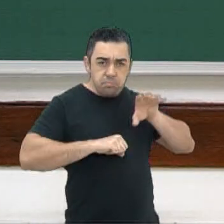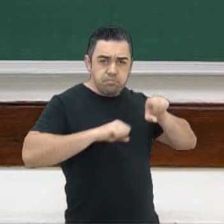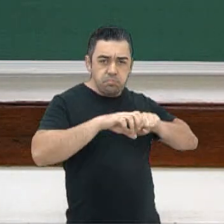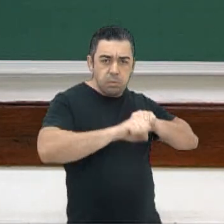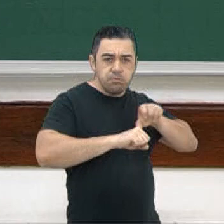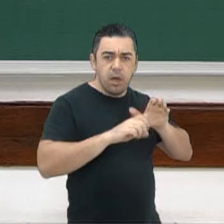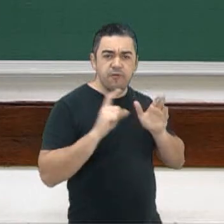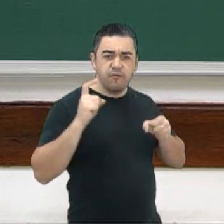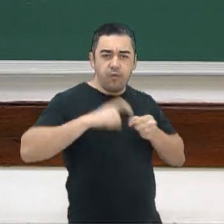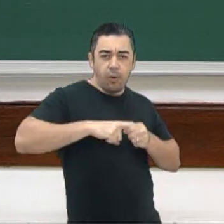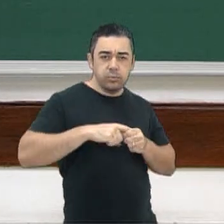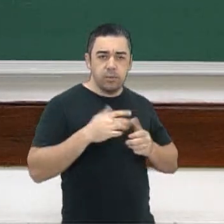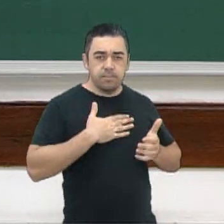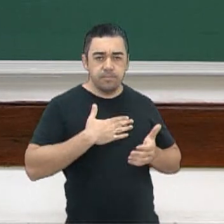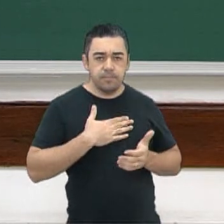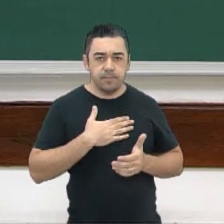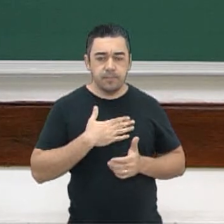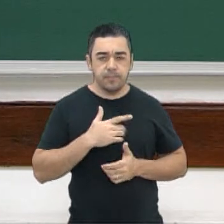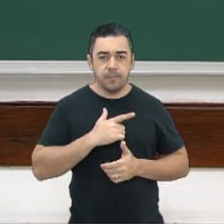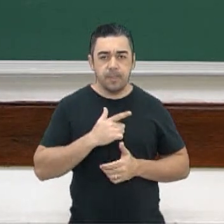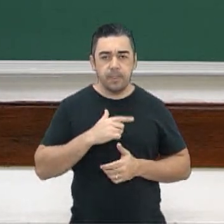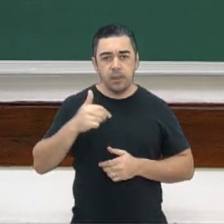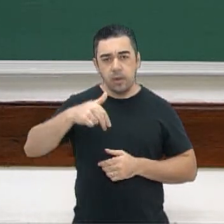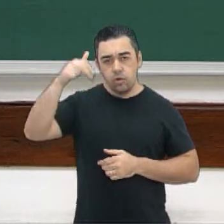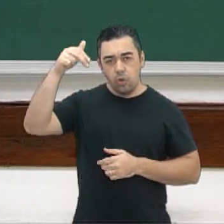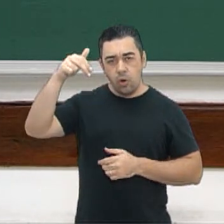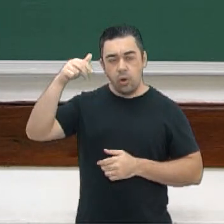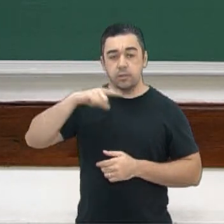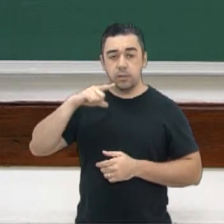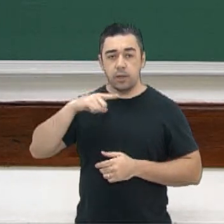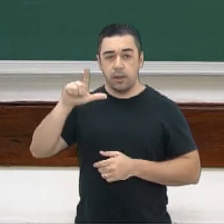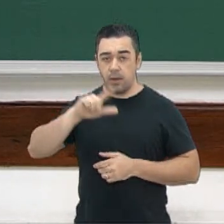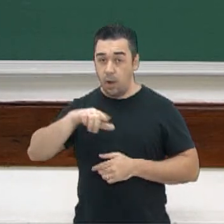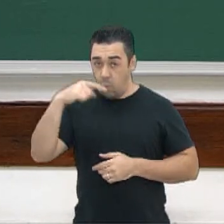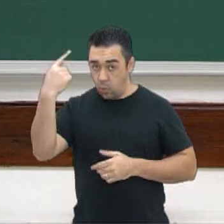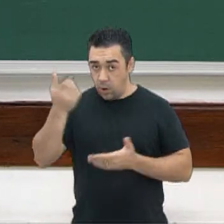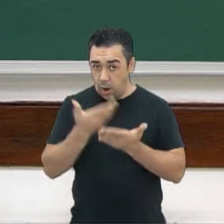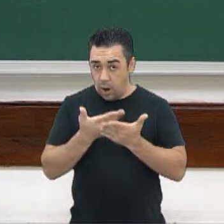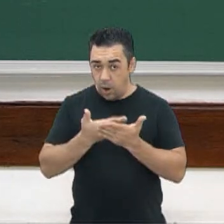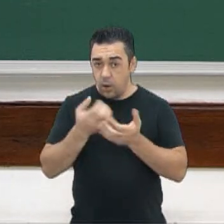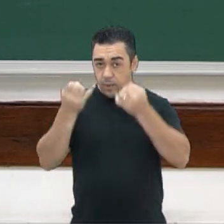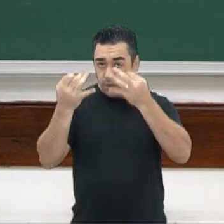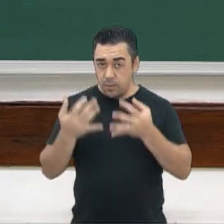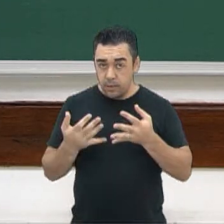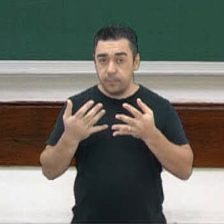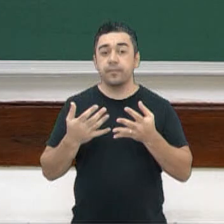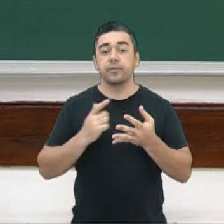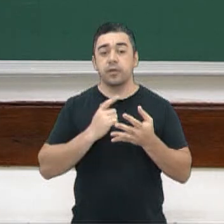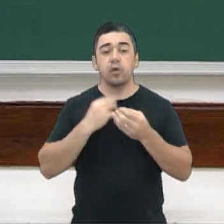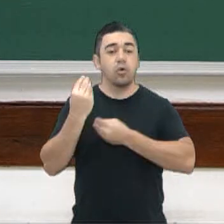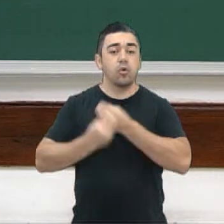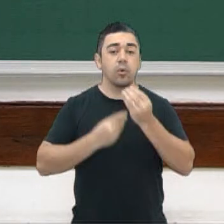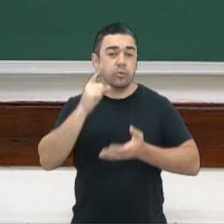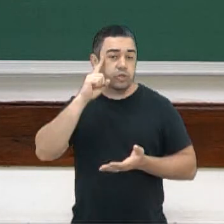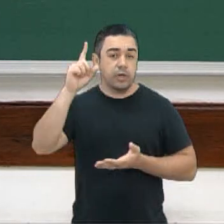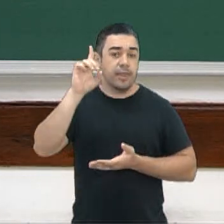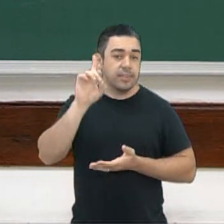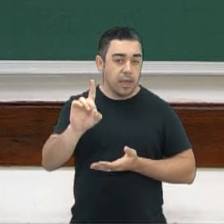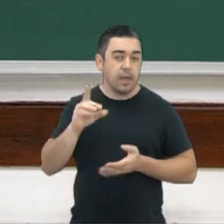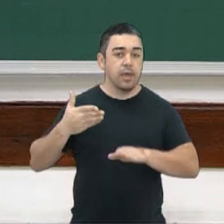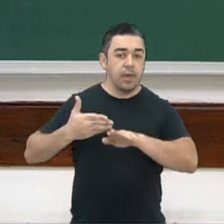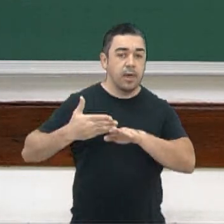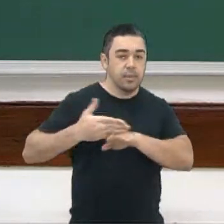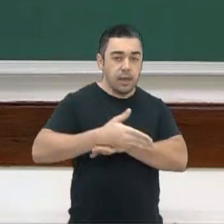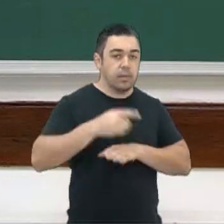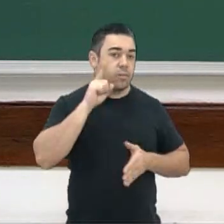aliados soviéticos lá do leste, norte na Normandia. A aula que vem, não perca, Operação Overlord, dia D, pelos